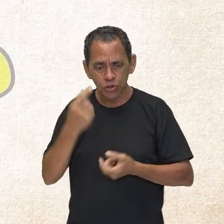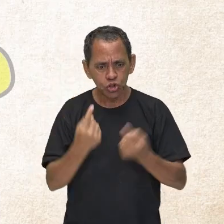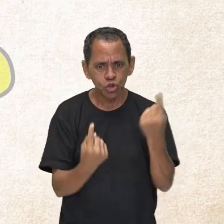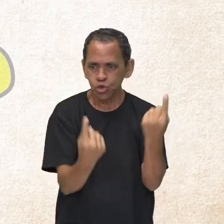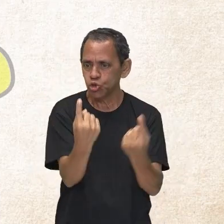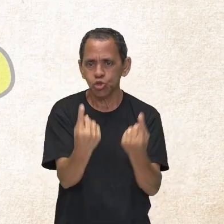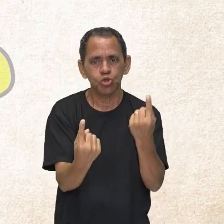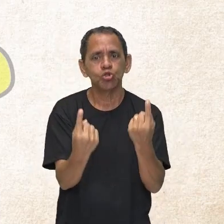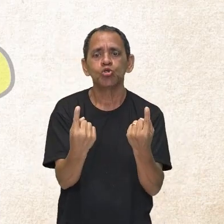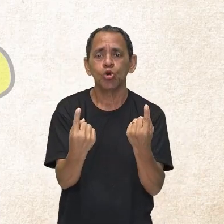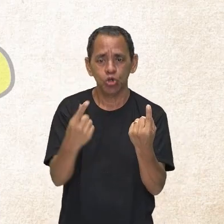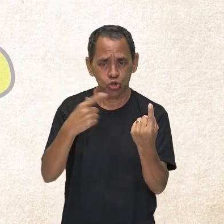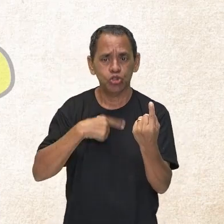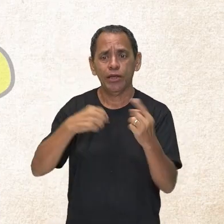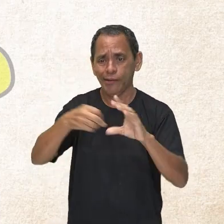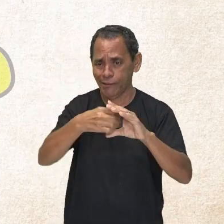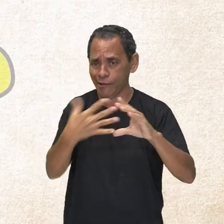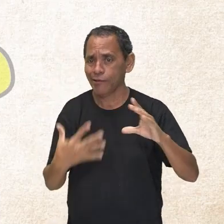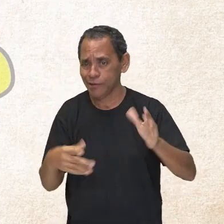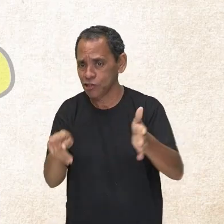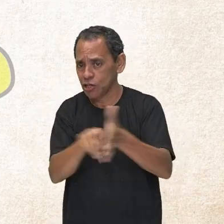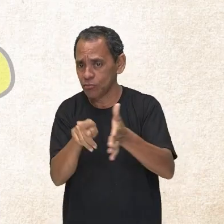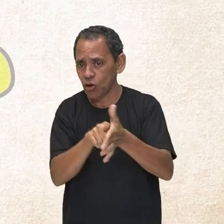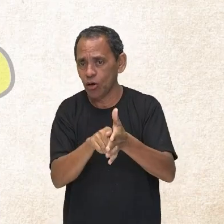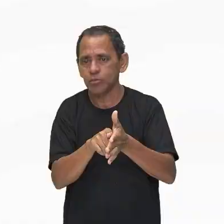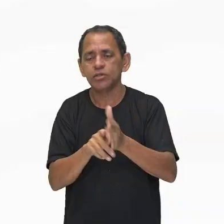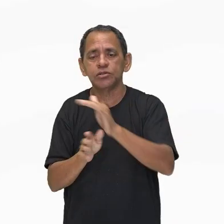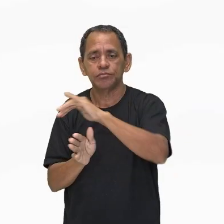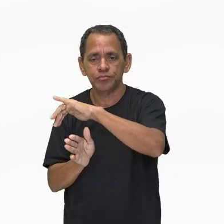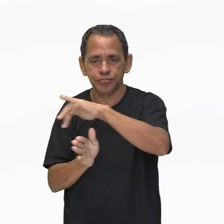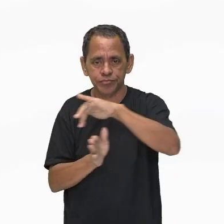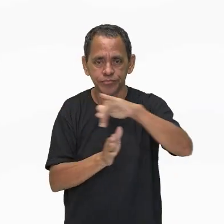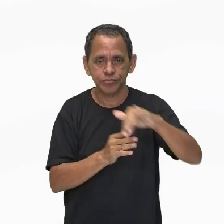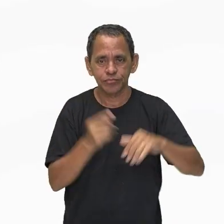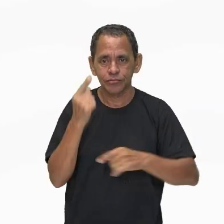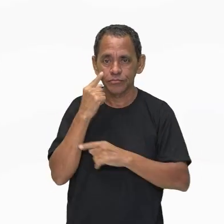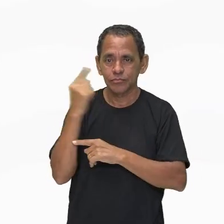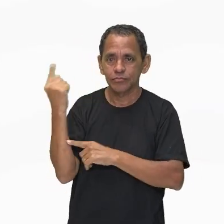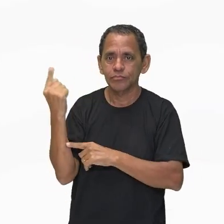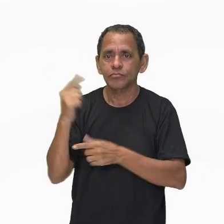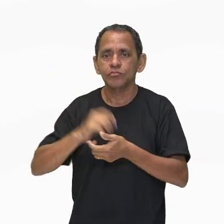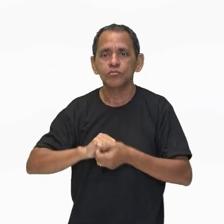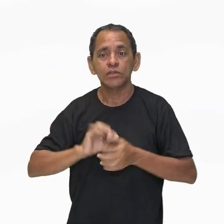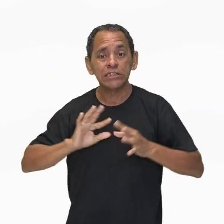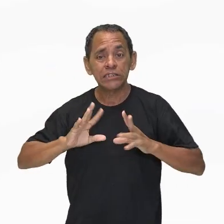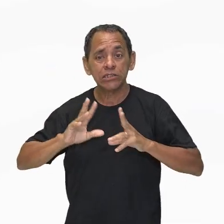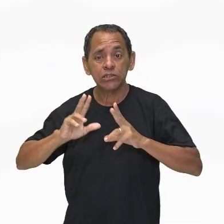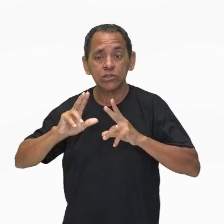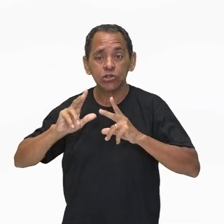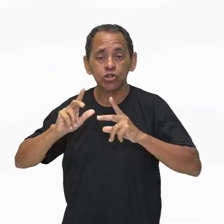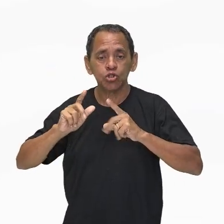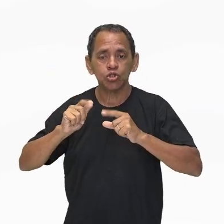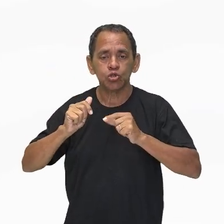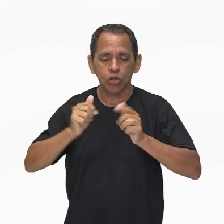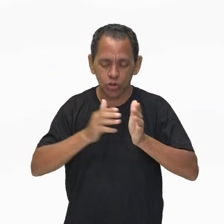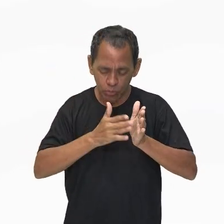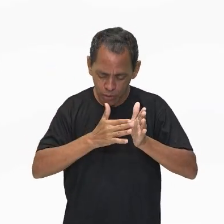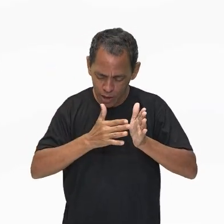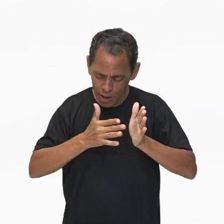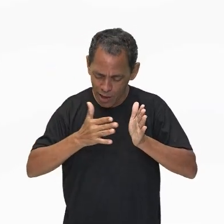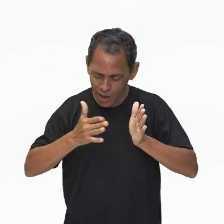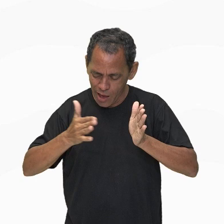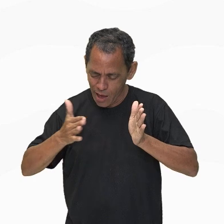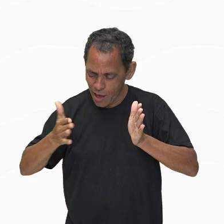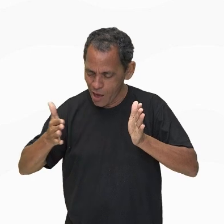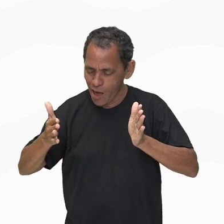essas características. E aí eu trago uma imagem para vocês que diz que toda grande jornada, ela